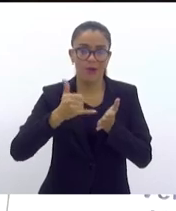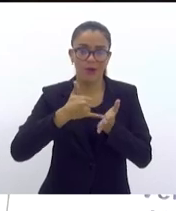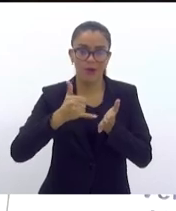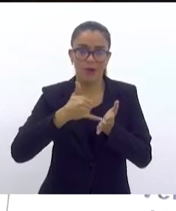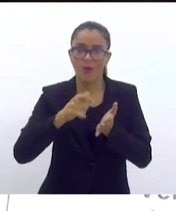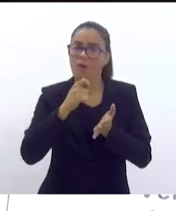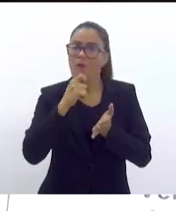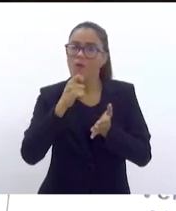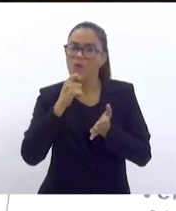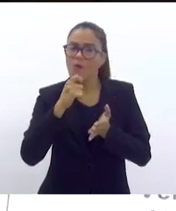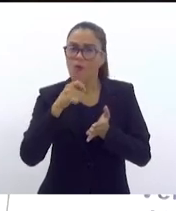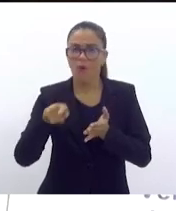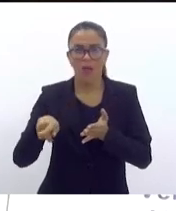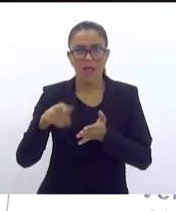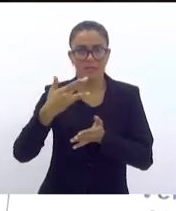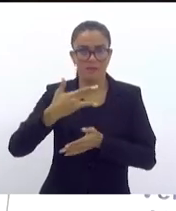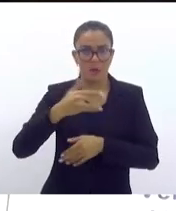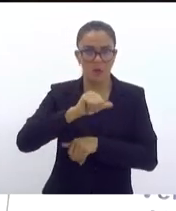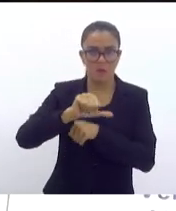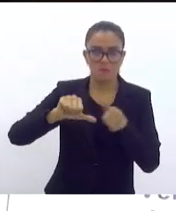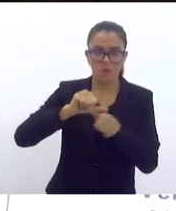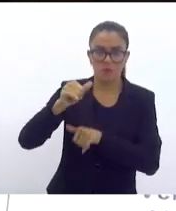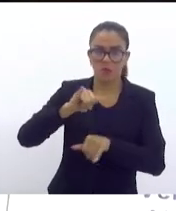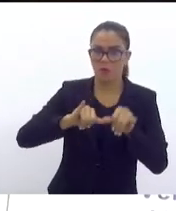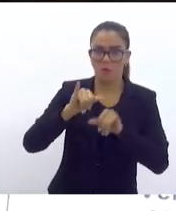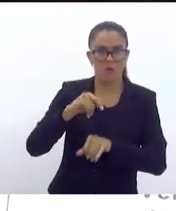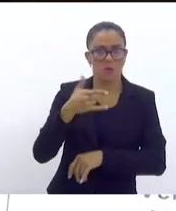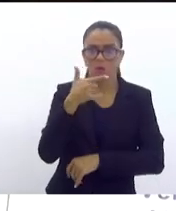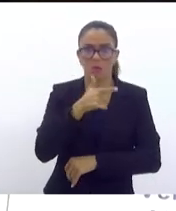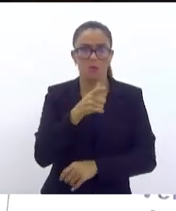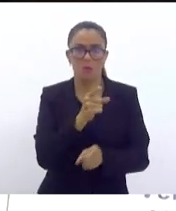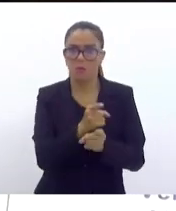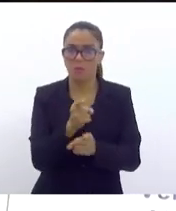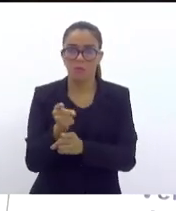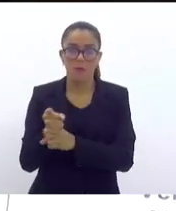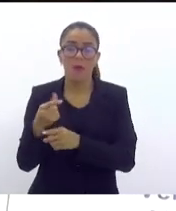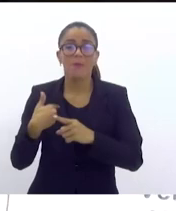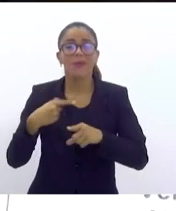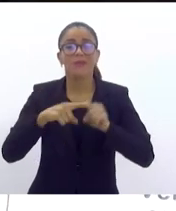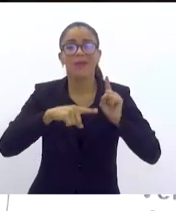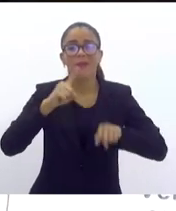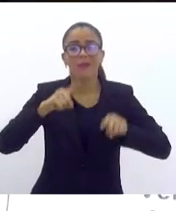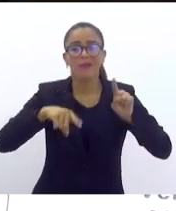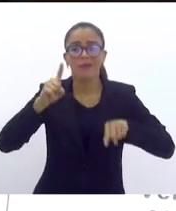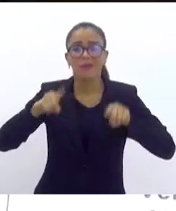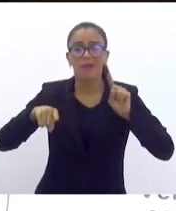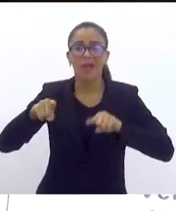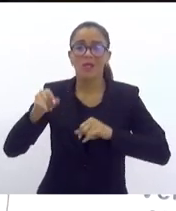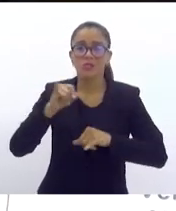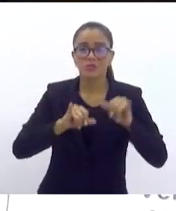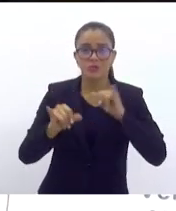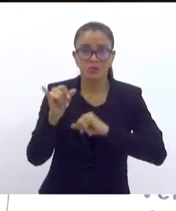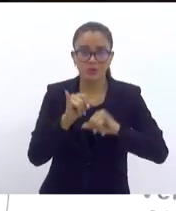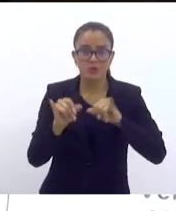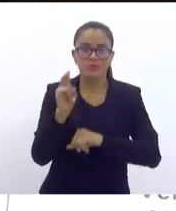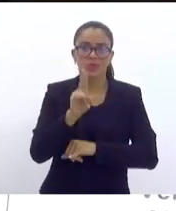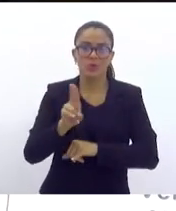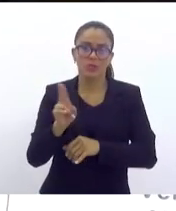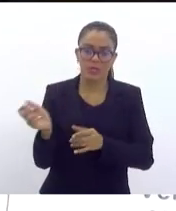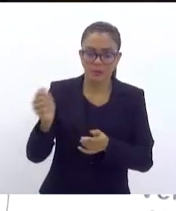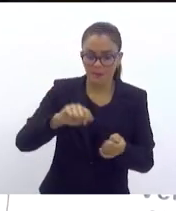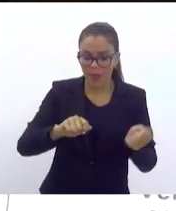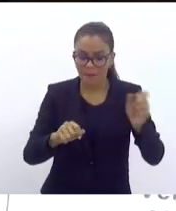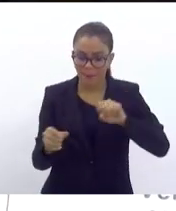esse canal agnóide sintéticos por quê Porque a diversidade de padrões a diversidade de substâncias que são utilizadas